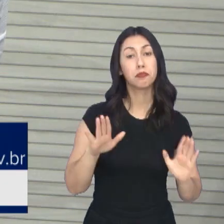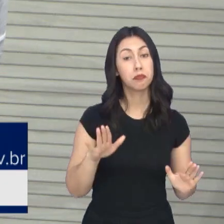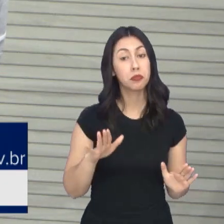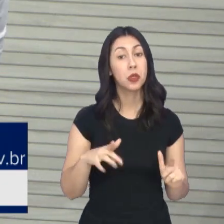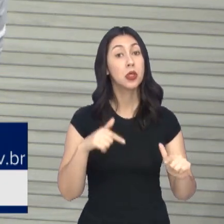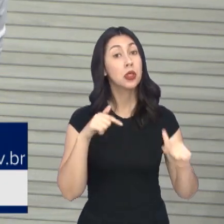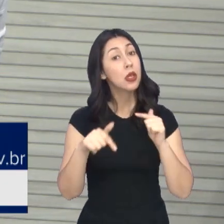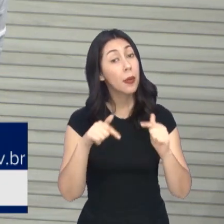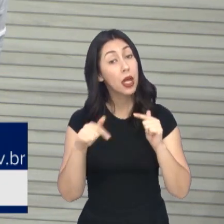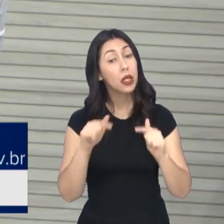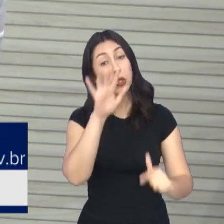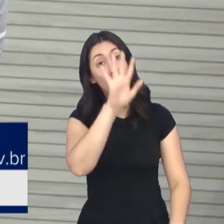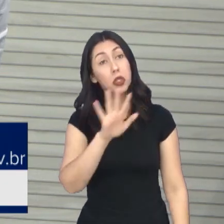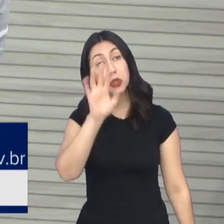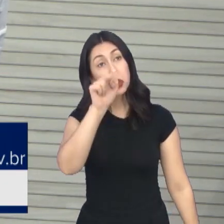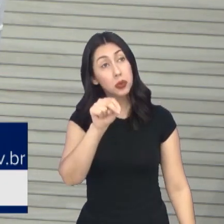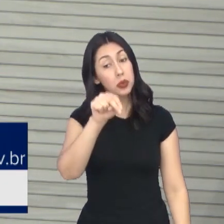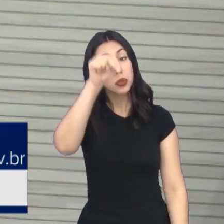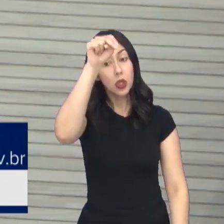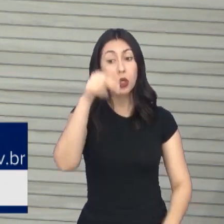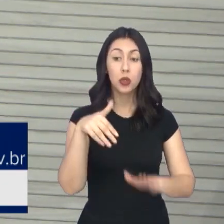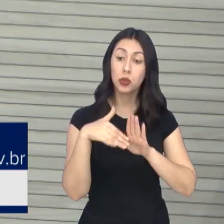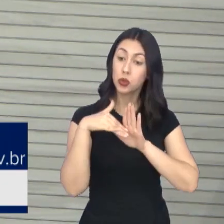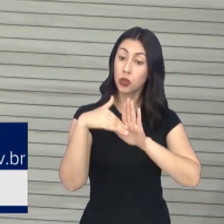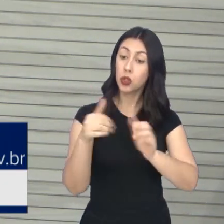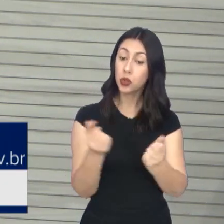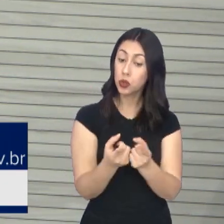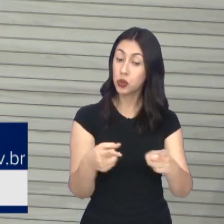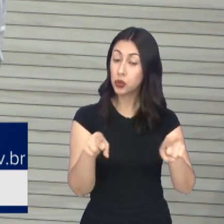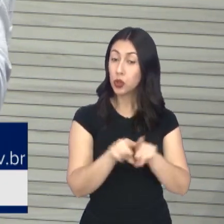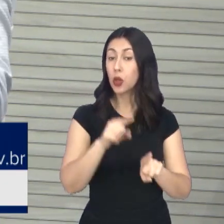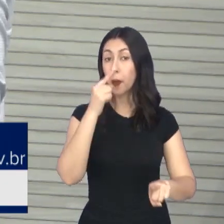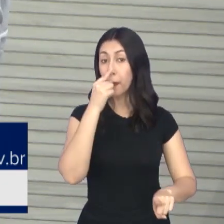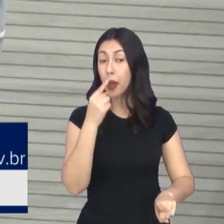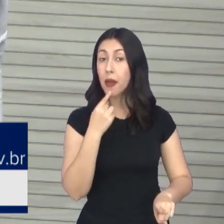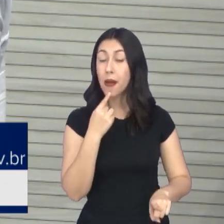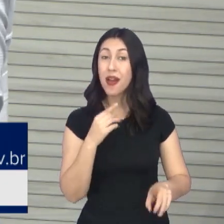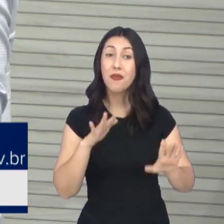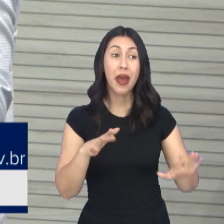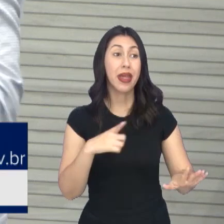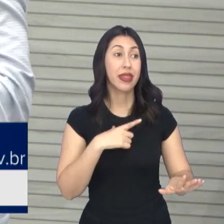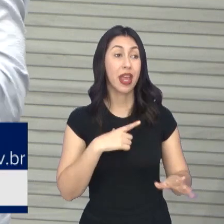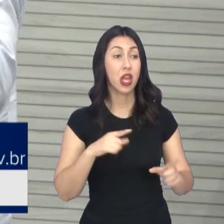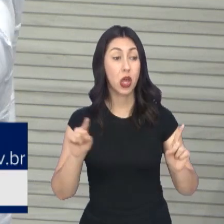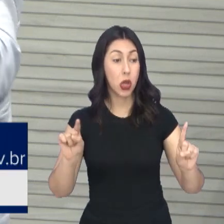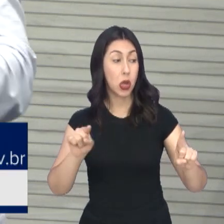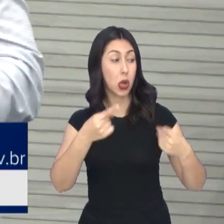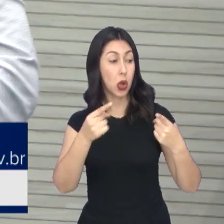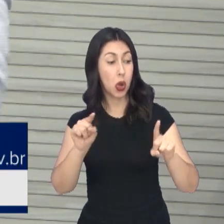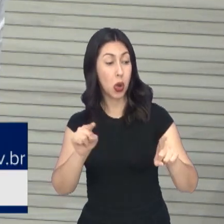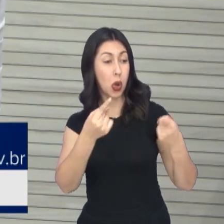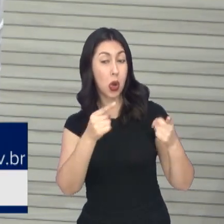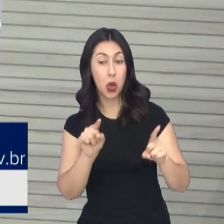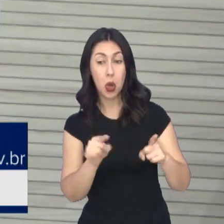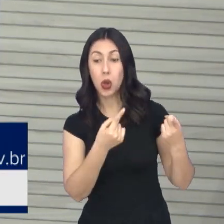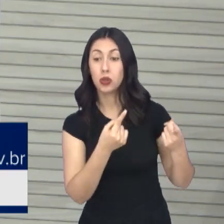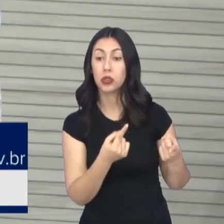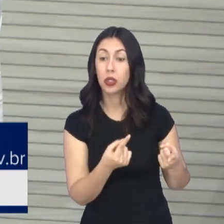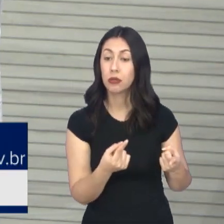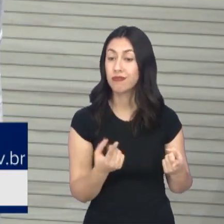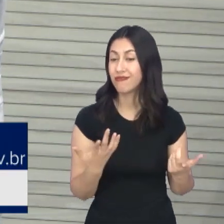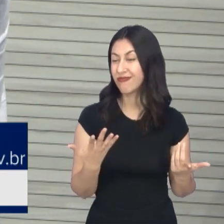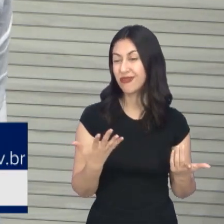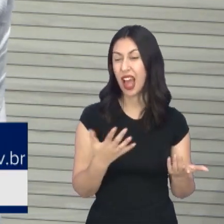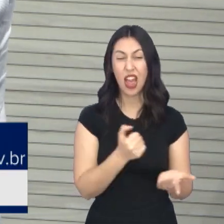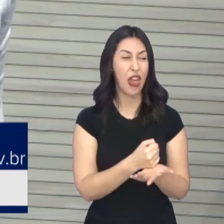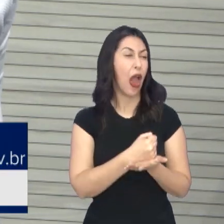região norte, fazendo serviços, juntamente com o prefeito Anderson Farias, mas vem aqueles opositores à oposição, que para eles não tem